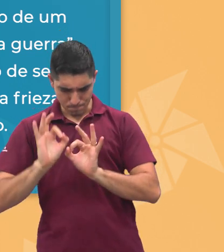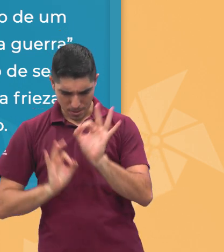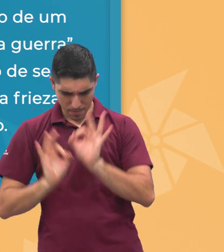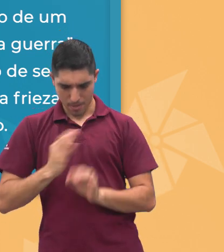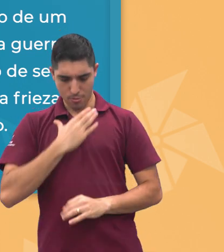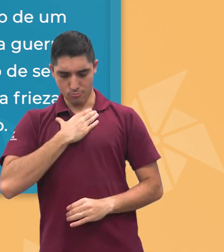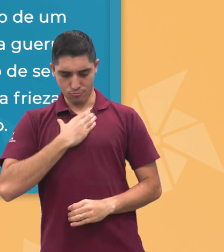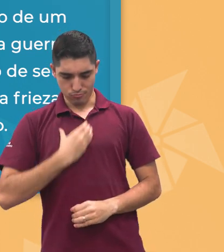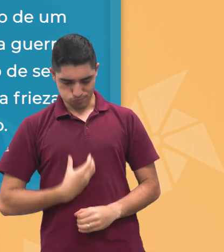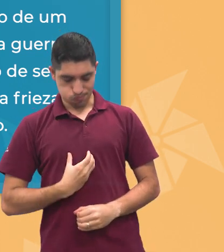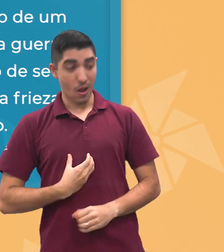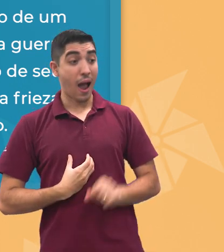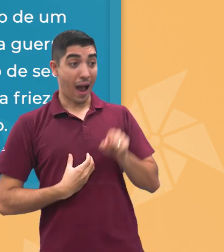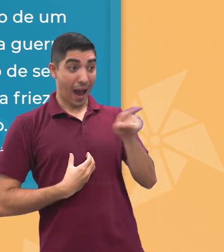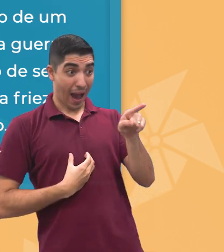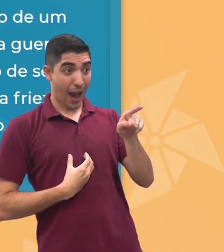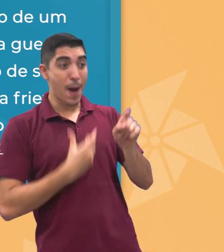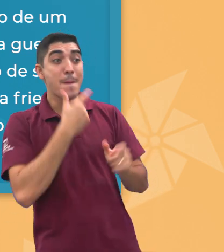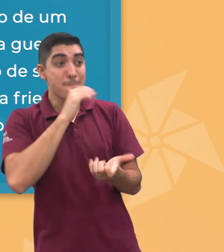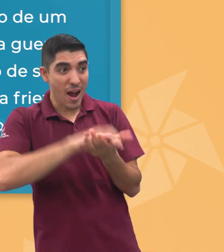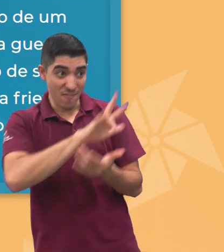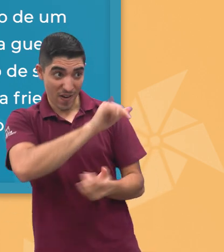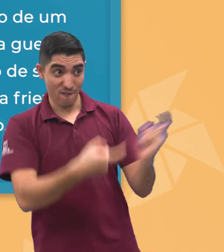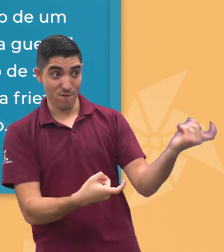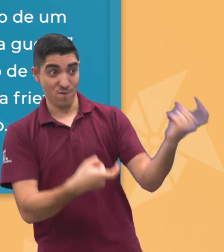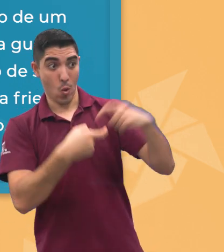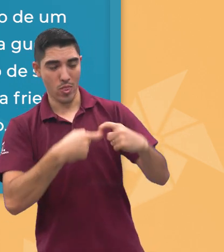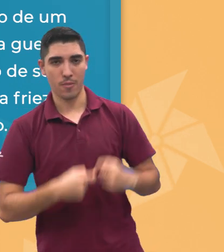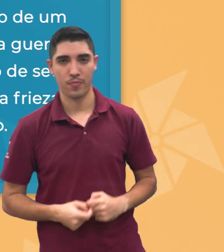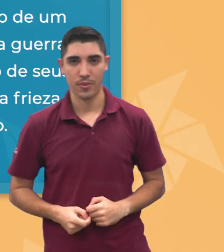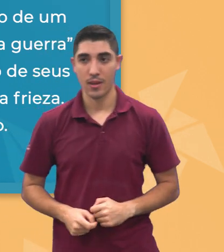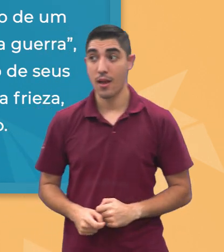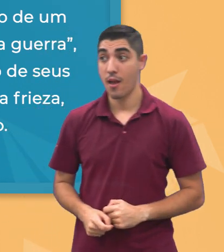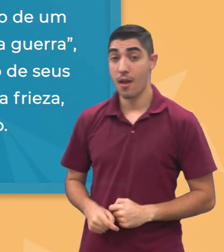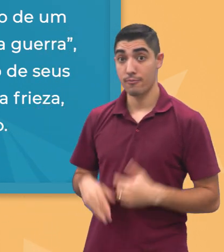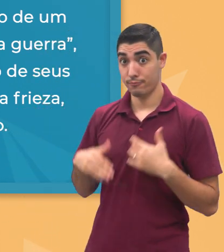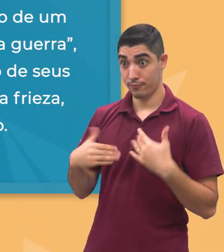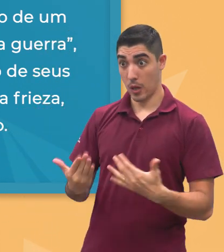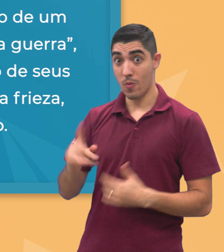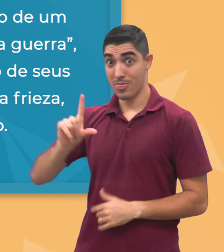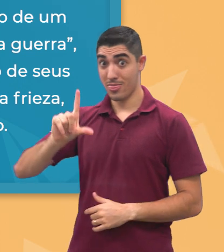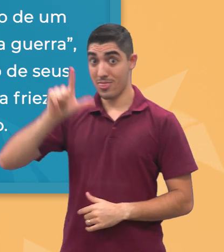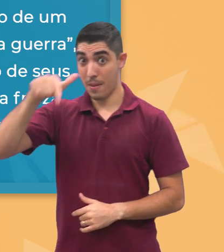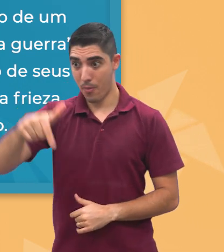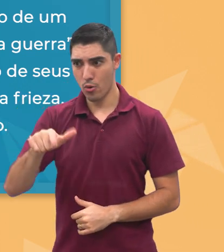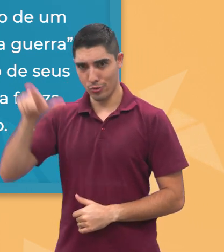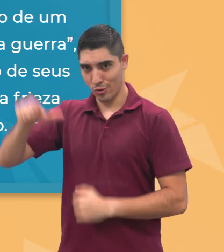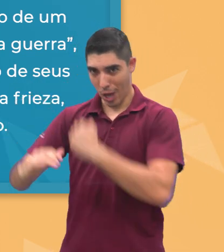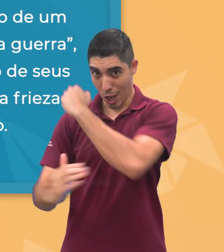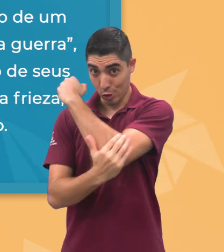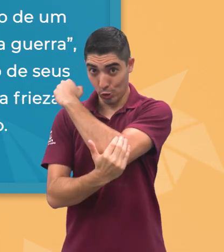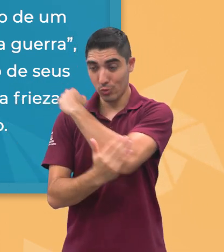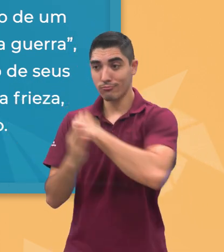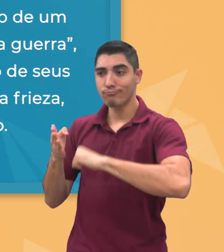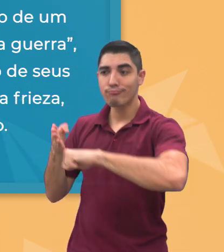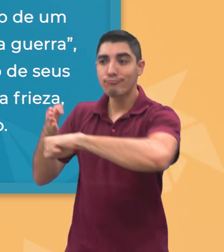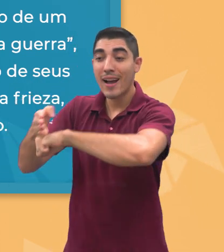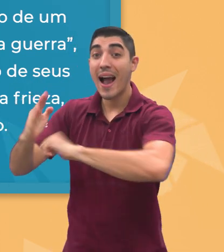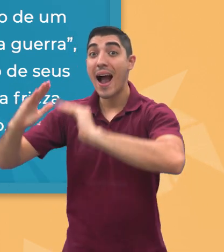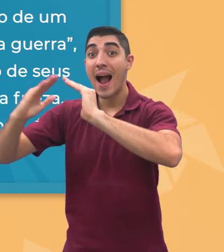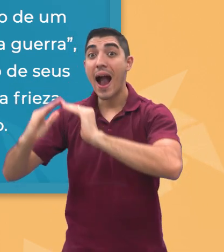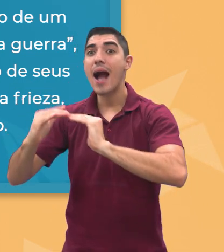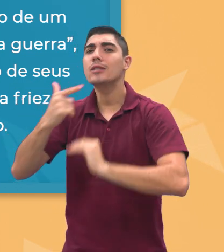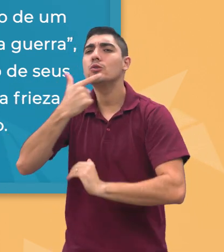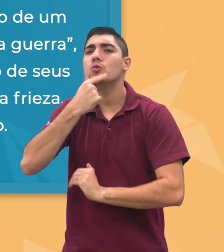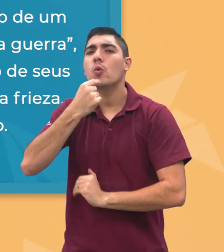marido. Em seguida, Exu foi à casa do filho da rainha, que era o príncipe herdeiro. Ele vivia numa